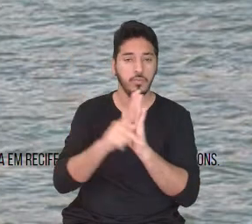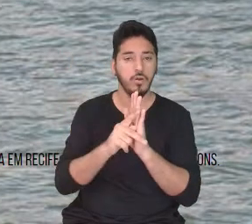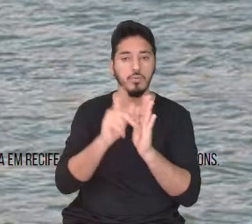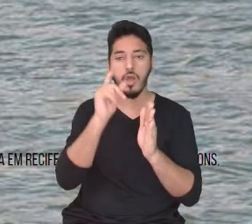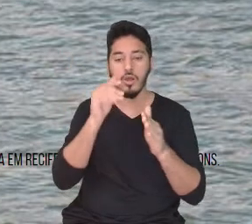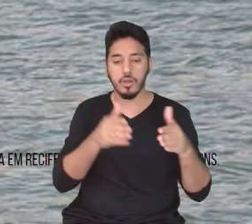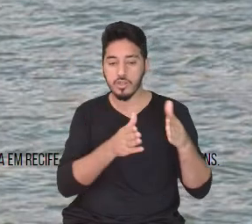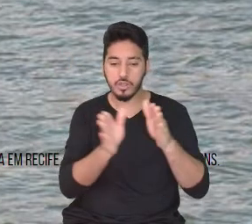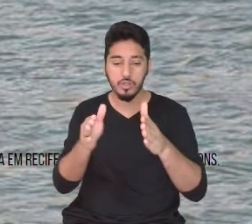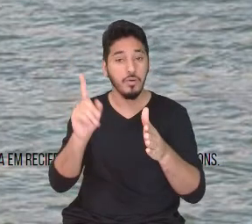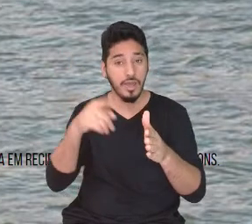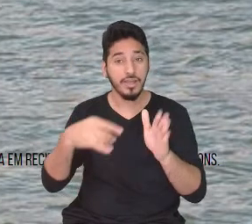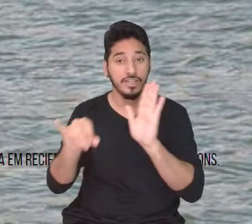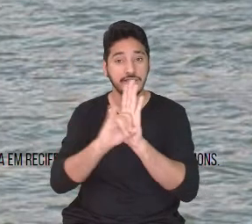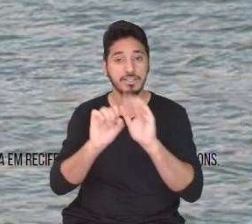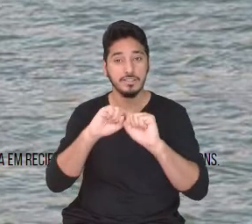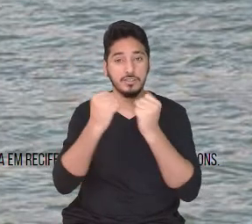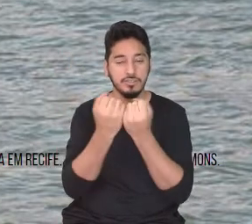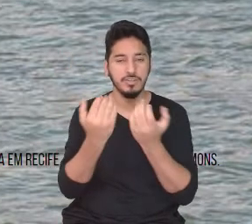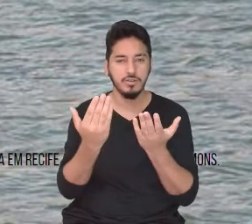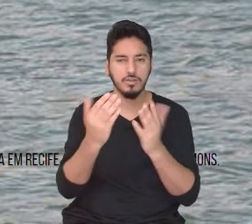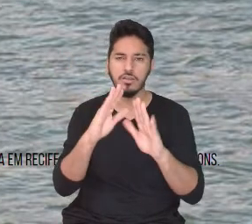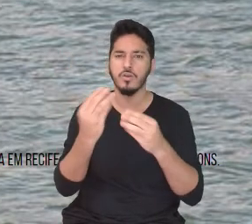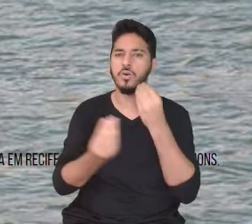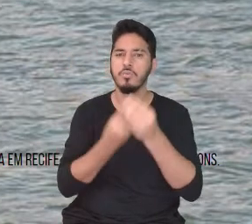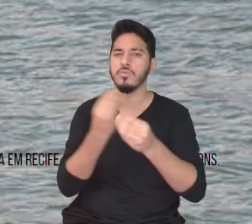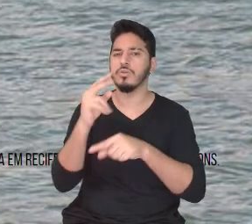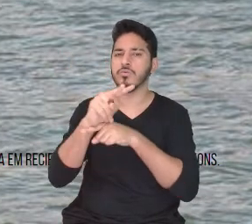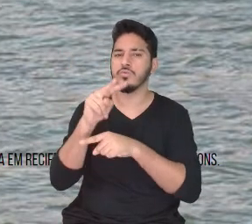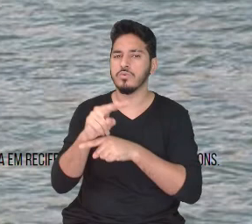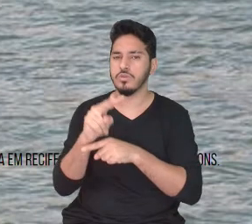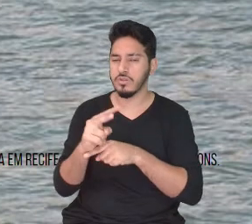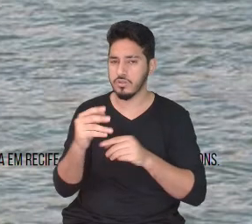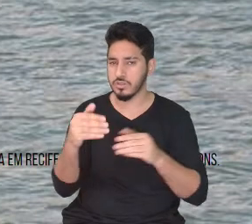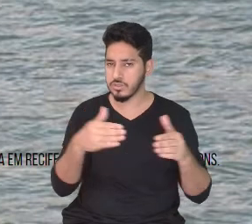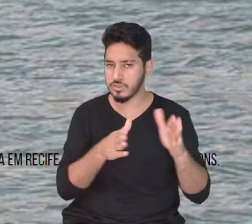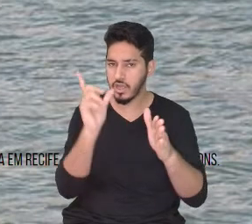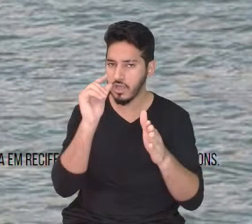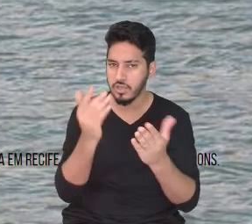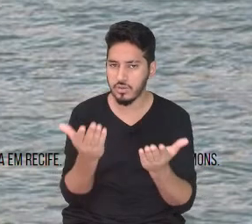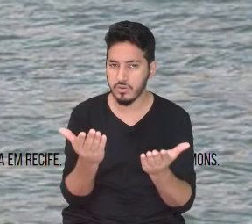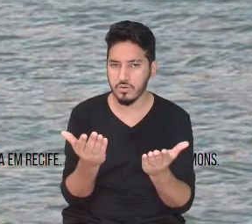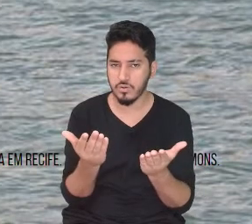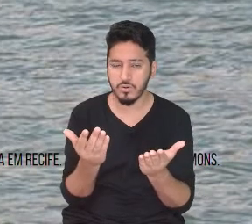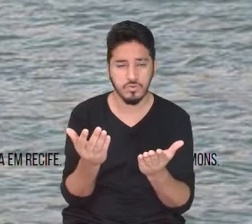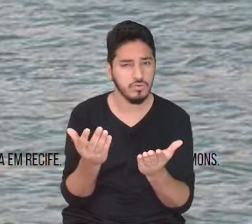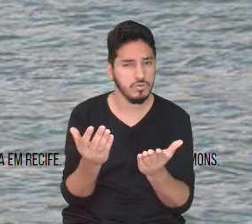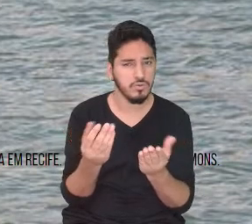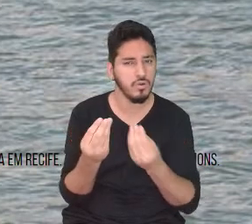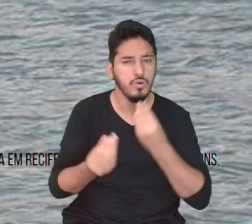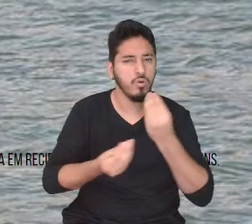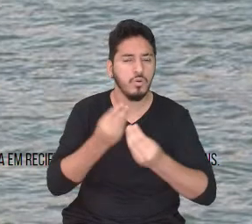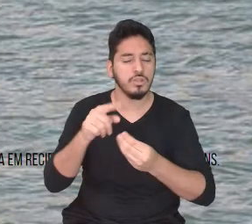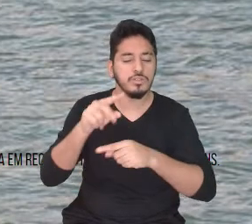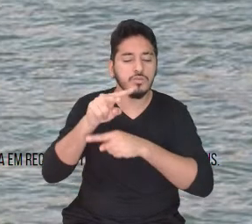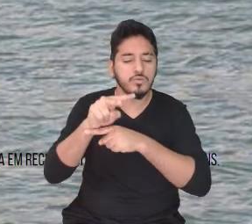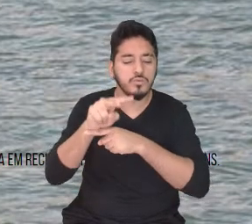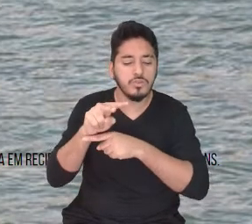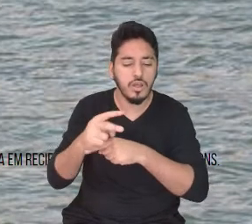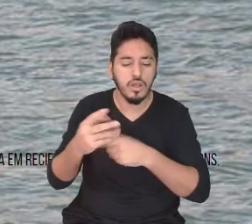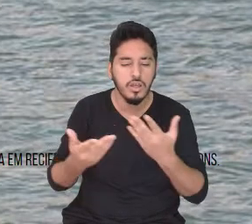faz parte da nossa identidade social. E como é que a gente vem cuidando desse rio? Como é que o rio está